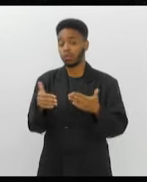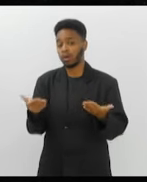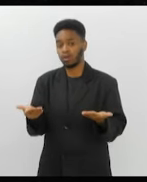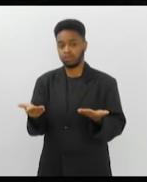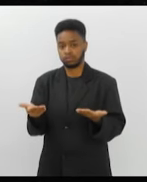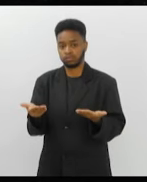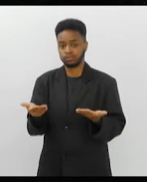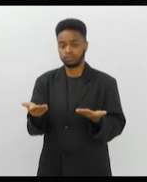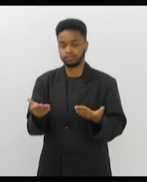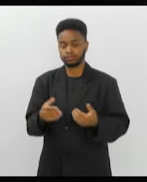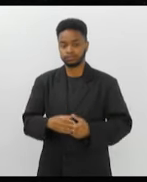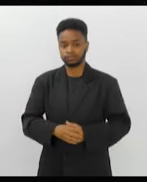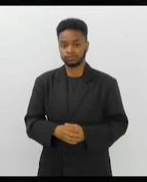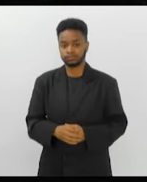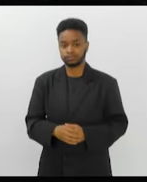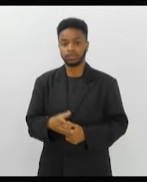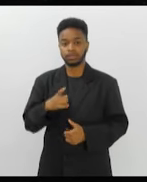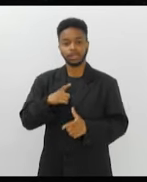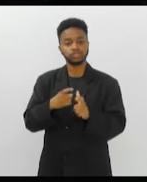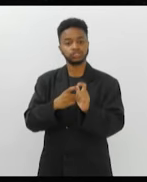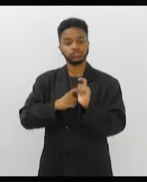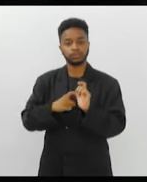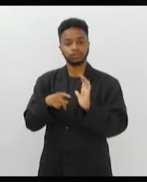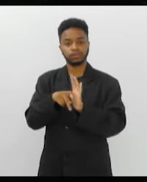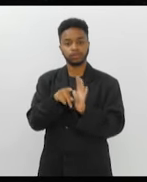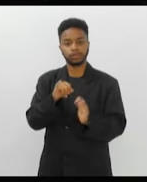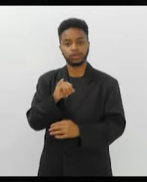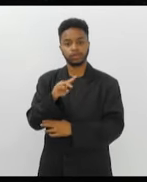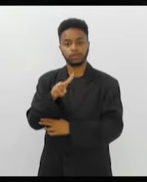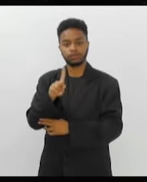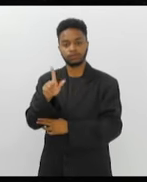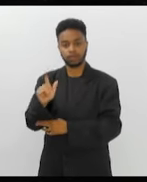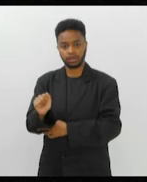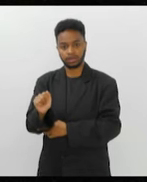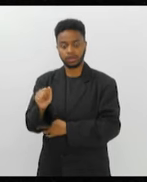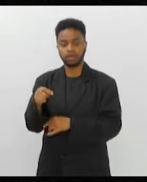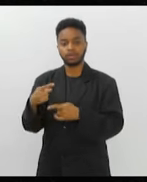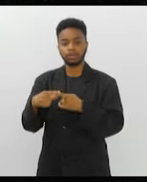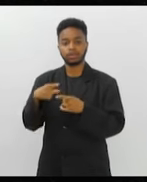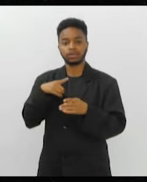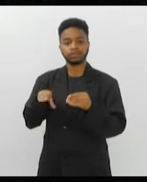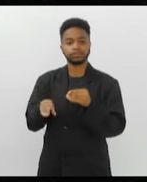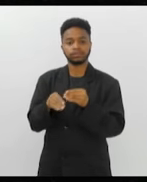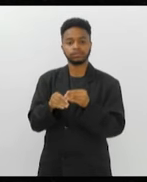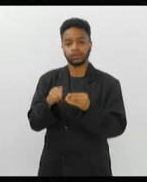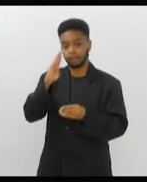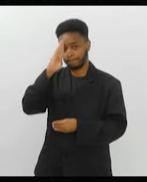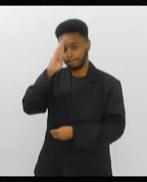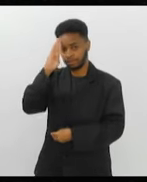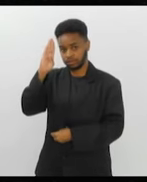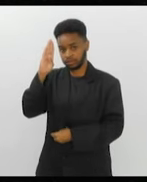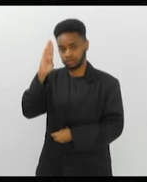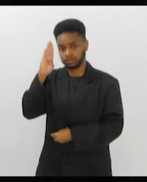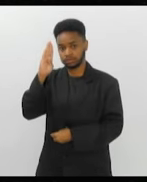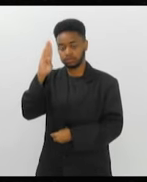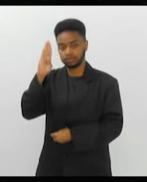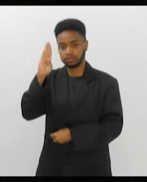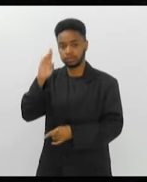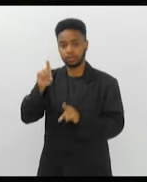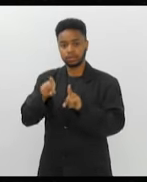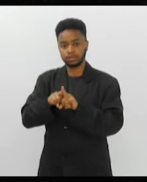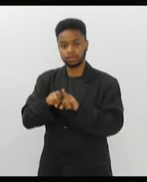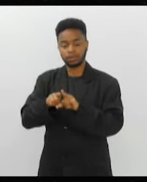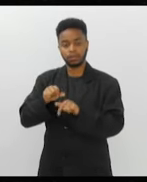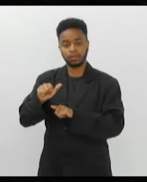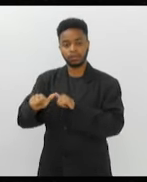tributário que o Estado tem? A dívida do IPVA, que é composta do principal, da